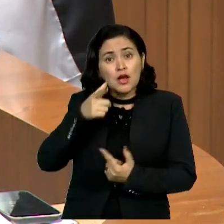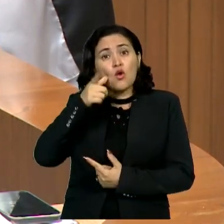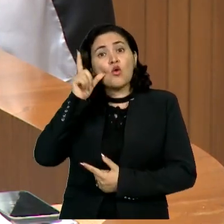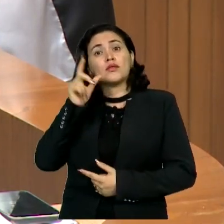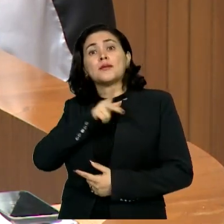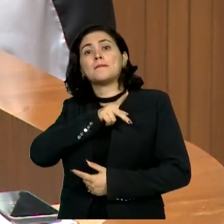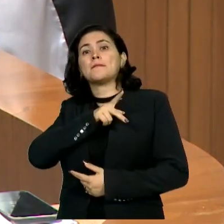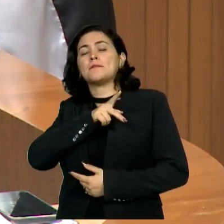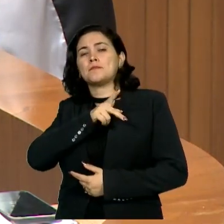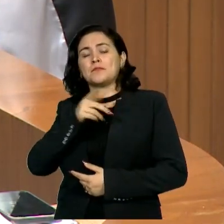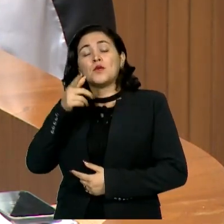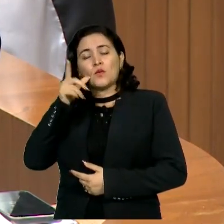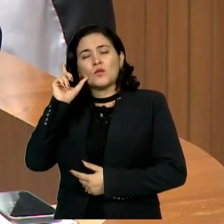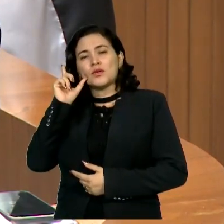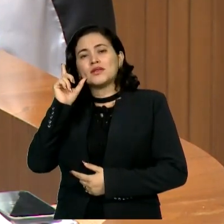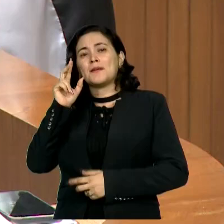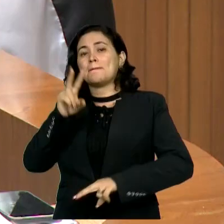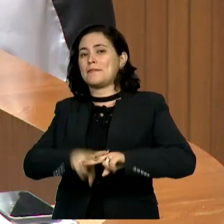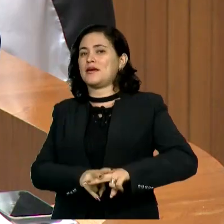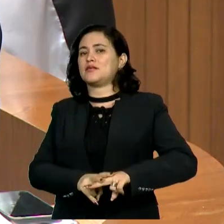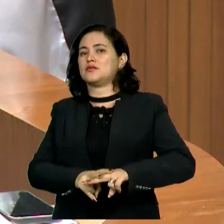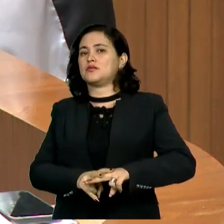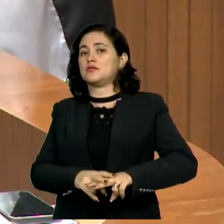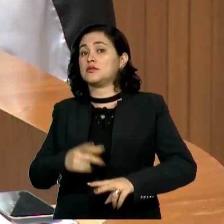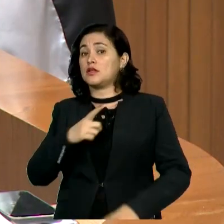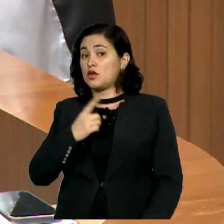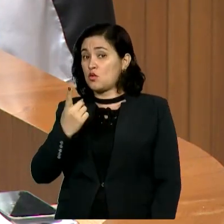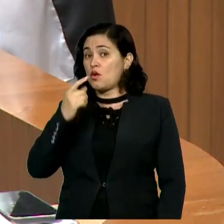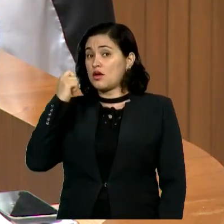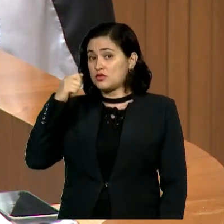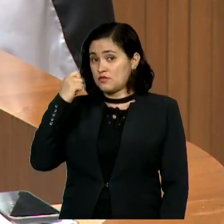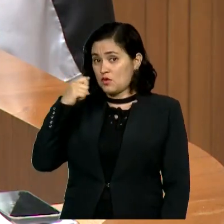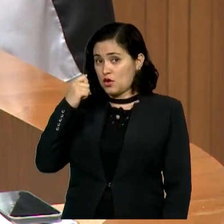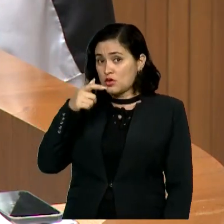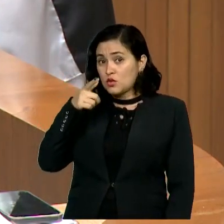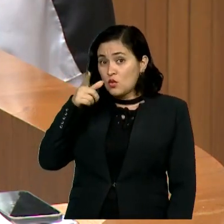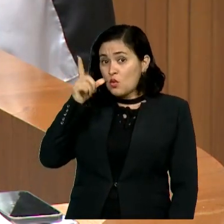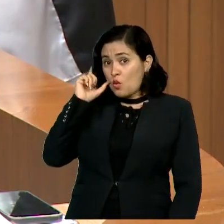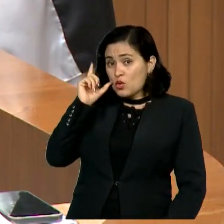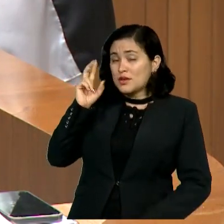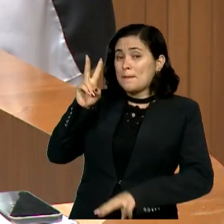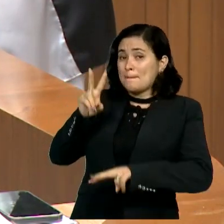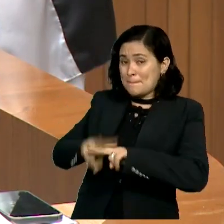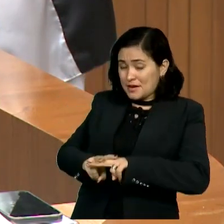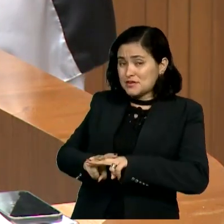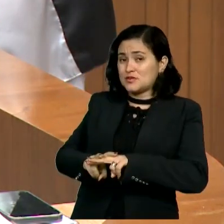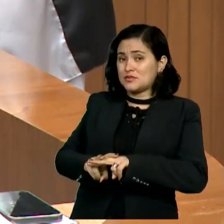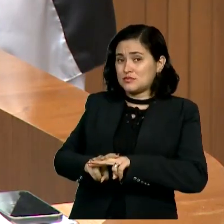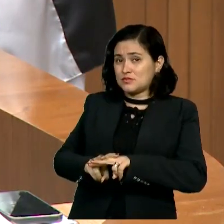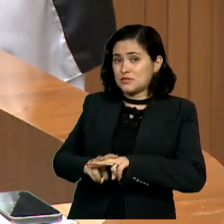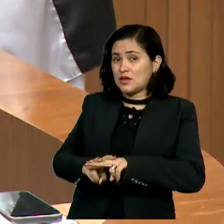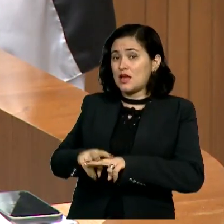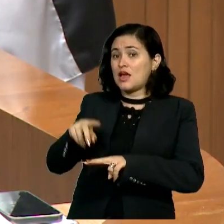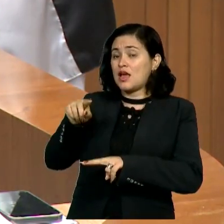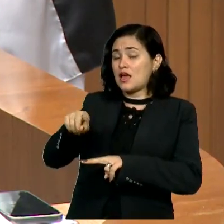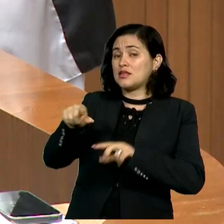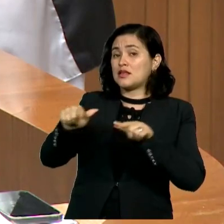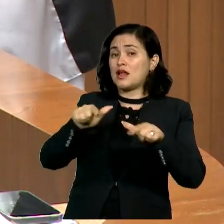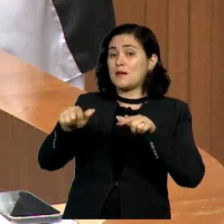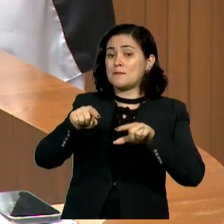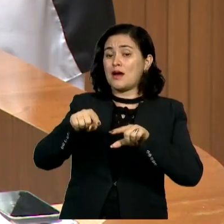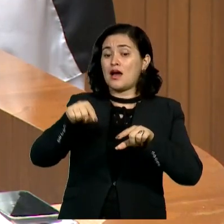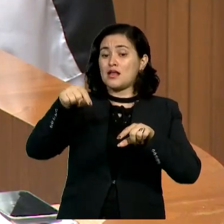presidente Iracema, tem um advogado preso ontem na operação da Polícia Civil, nomeado num gabinete aqui da